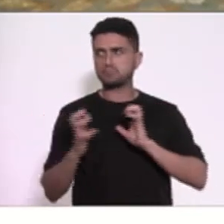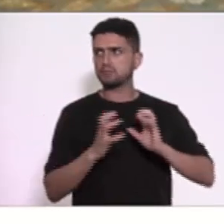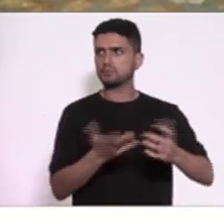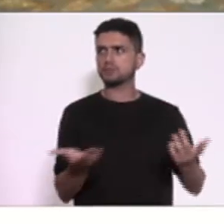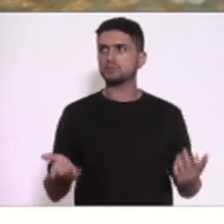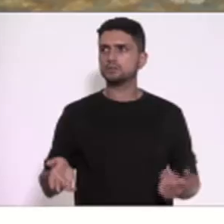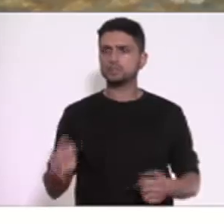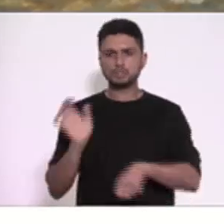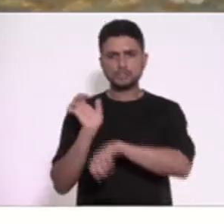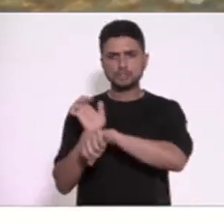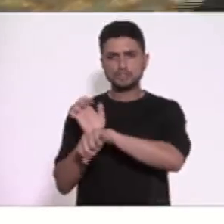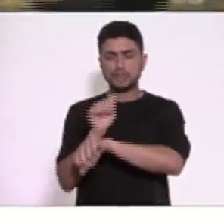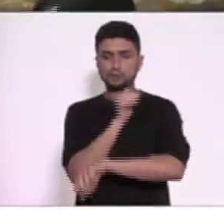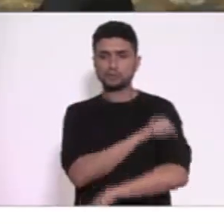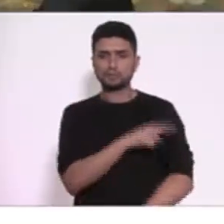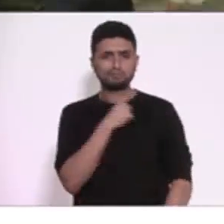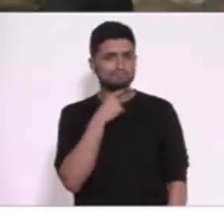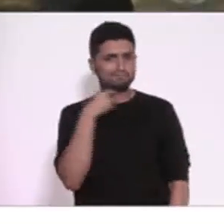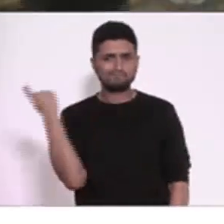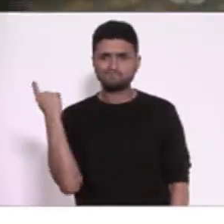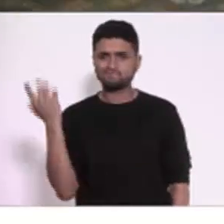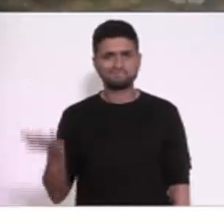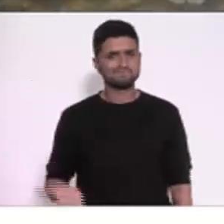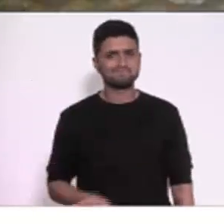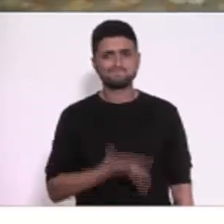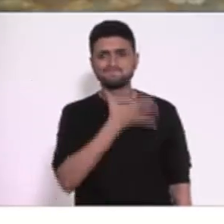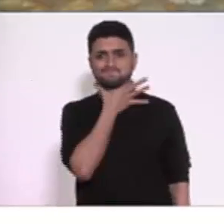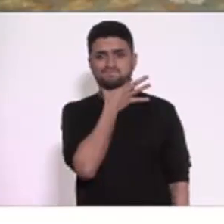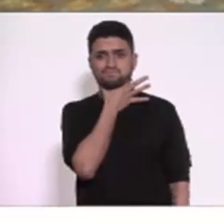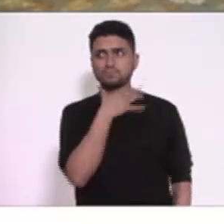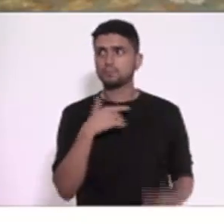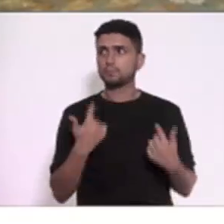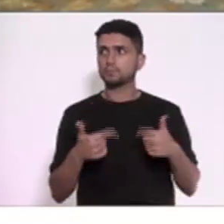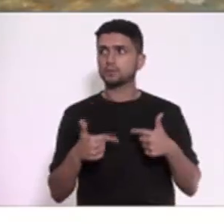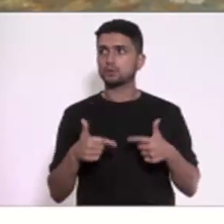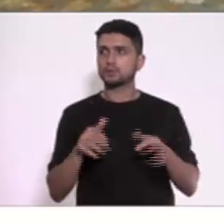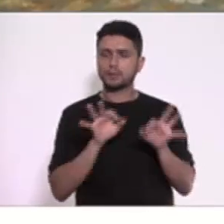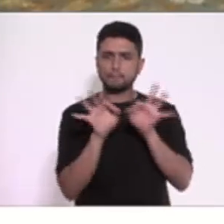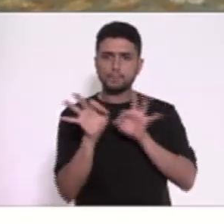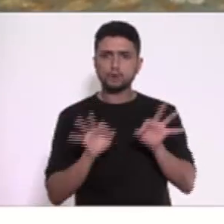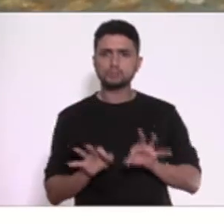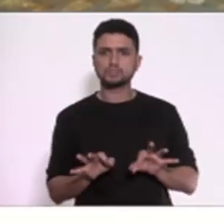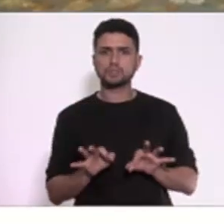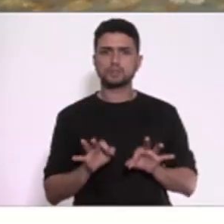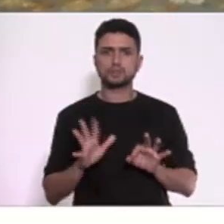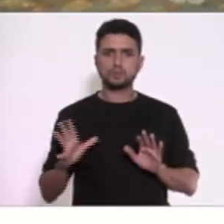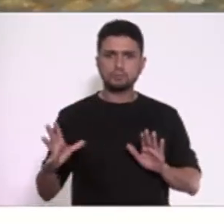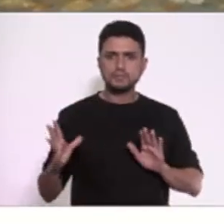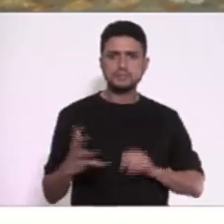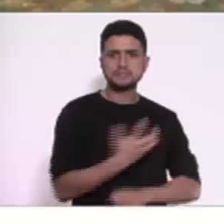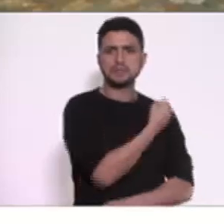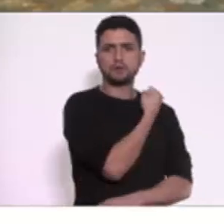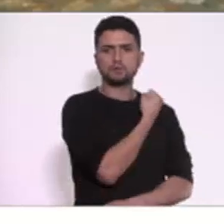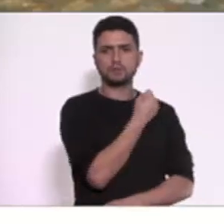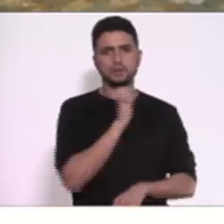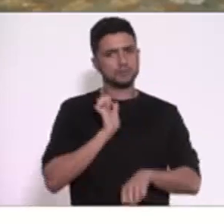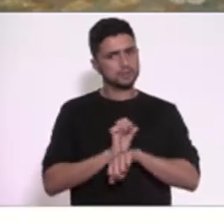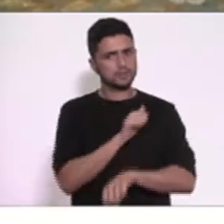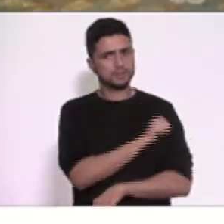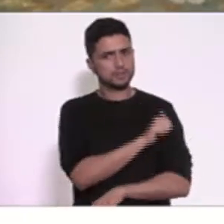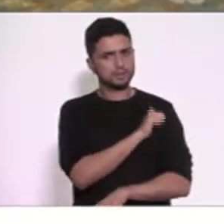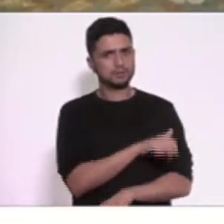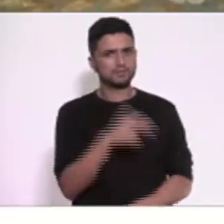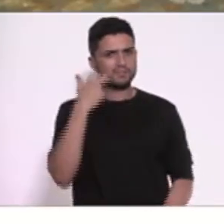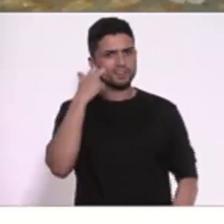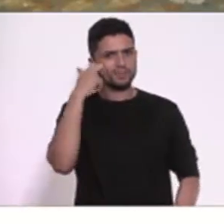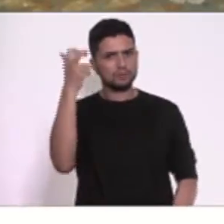Num Estado que não tem projeto para tirar o Estado dessa lama que se encontra. Que a gente pare de passar vergonha e comece a